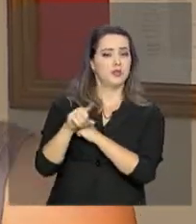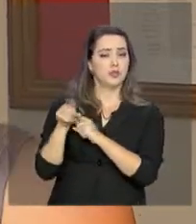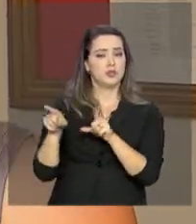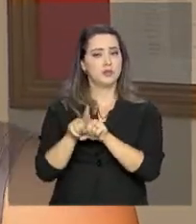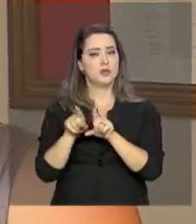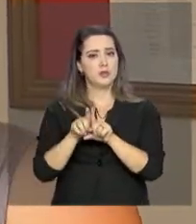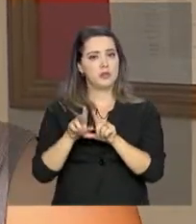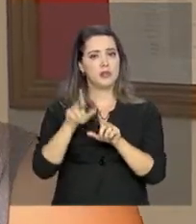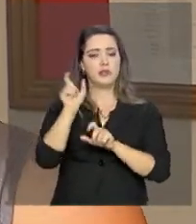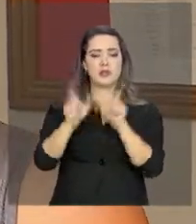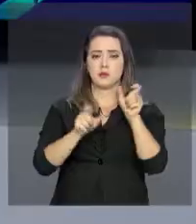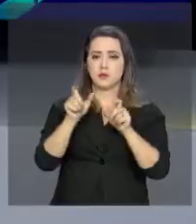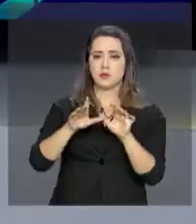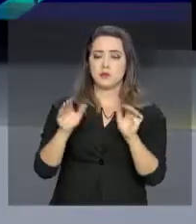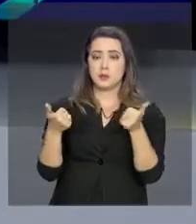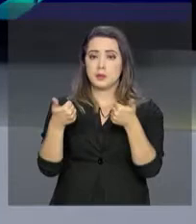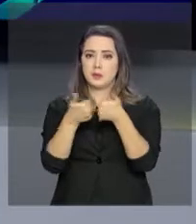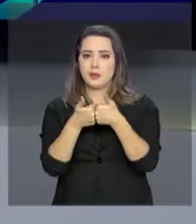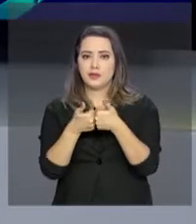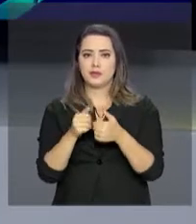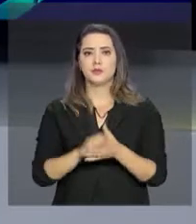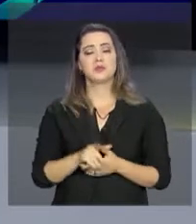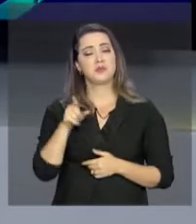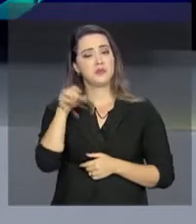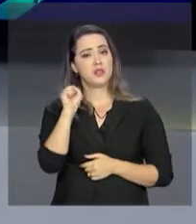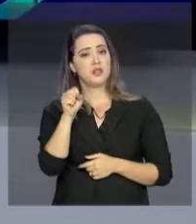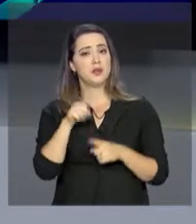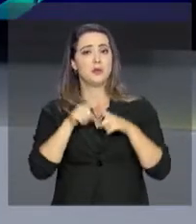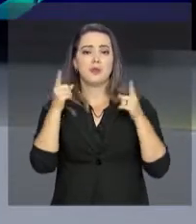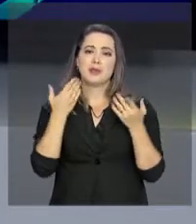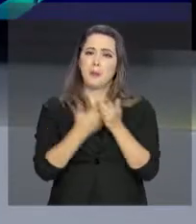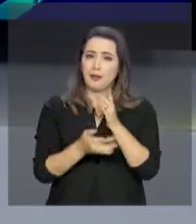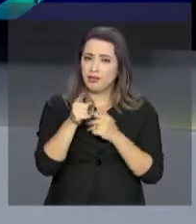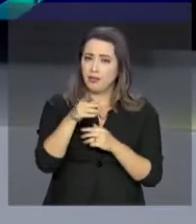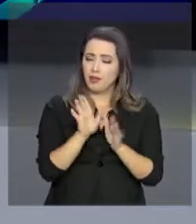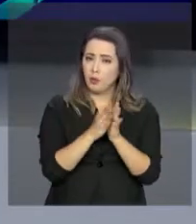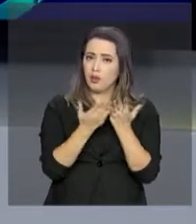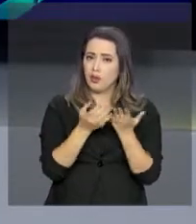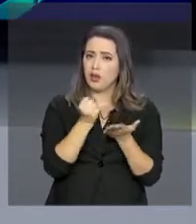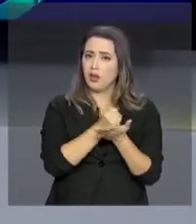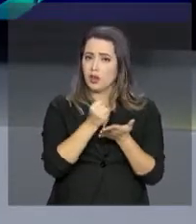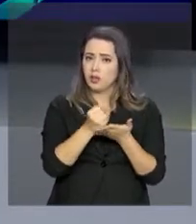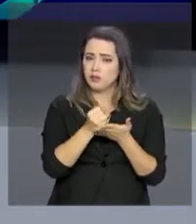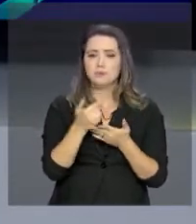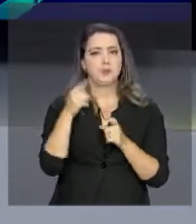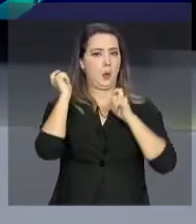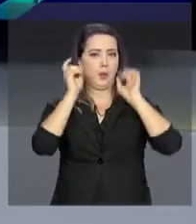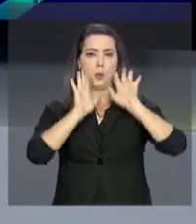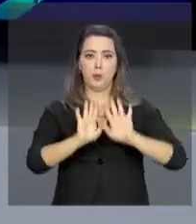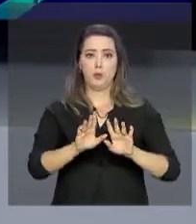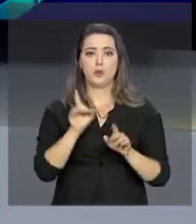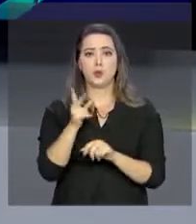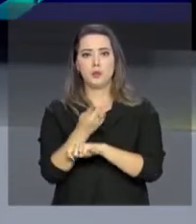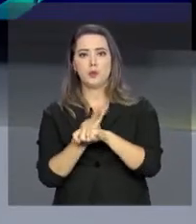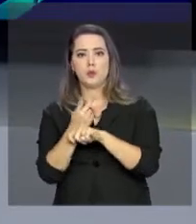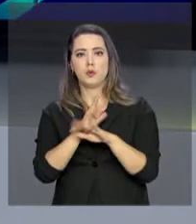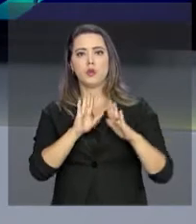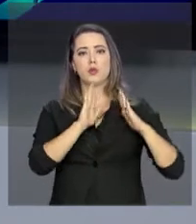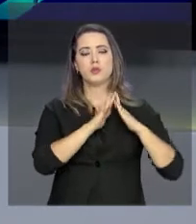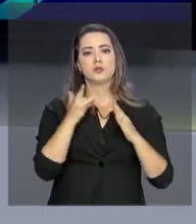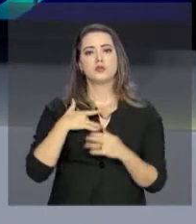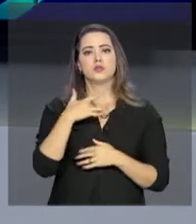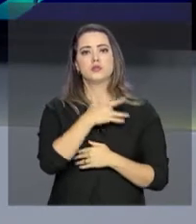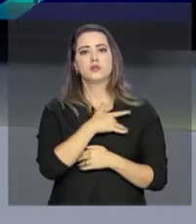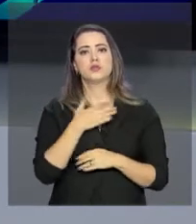as pessoas em volta de mim. É isso mesmo. Agora, se você perdeu o seu cartão de vacinação, não se preocupe. Basta procurar o posto